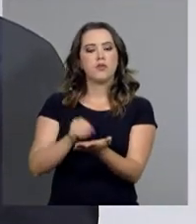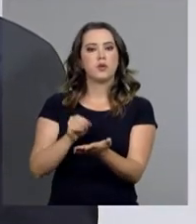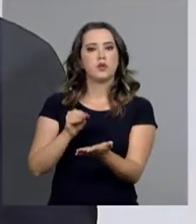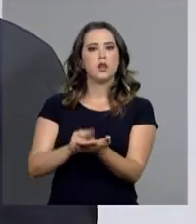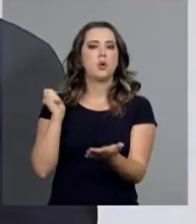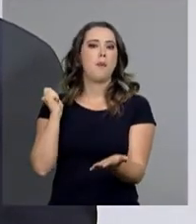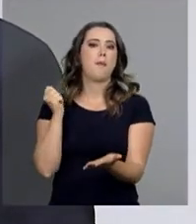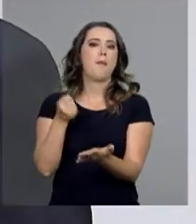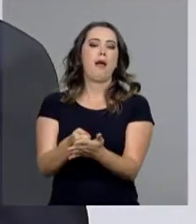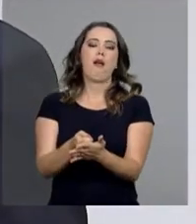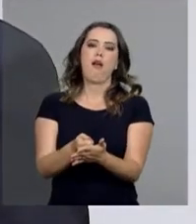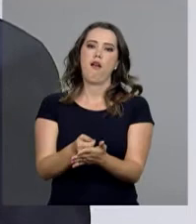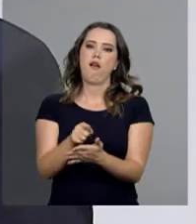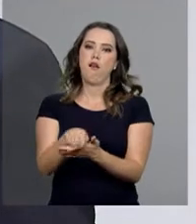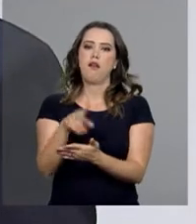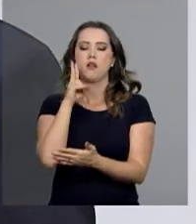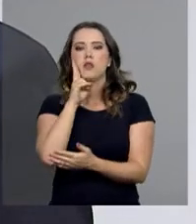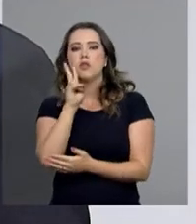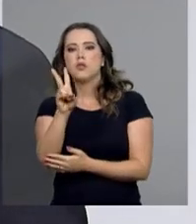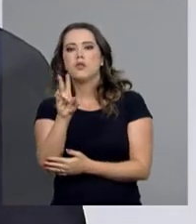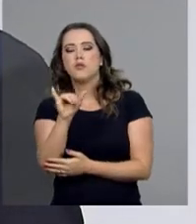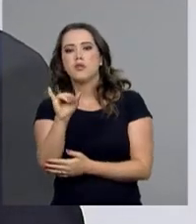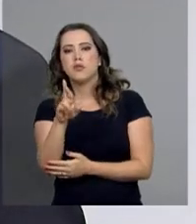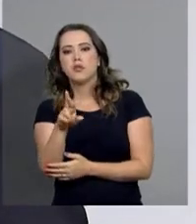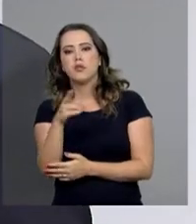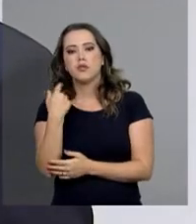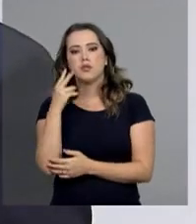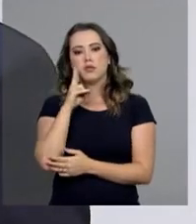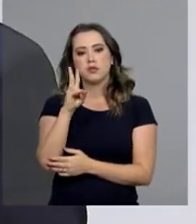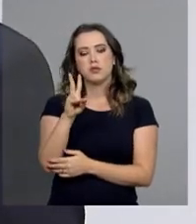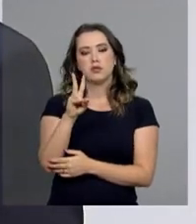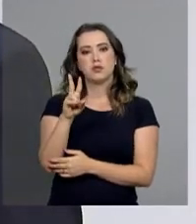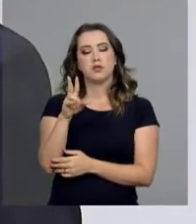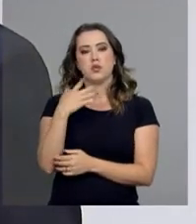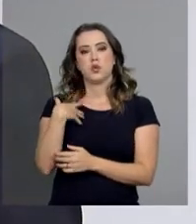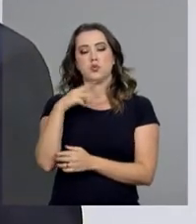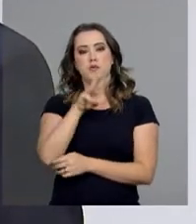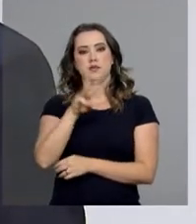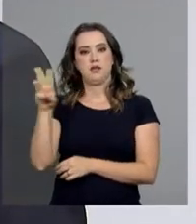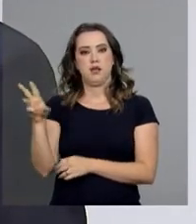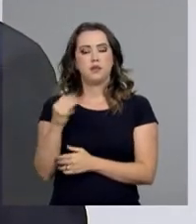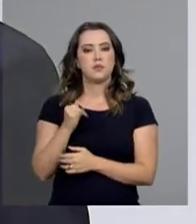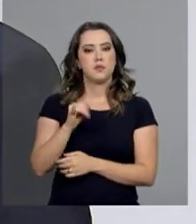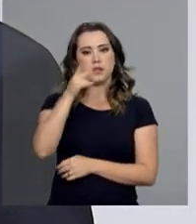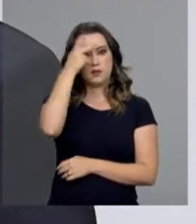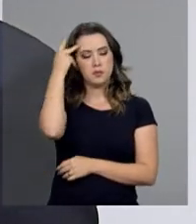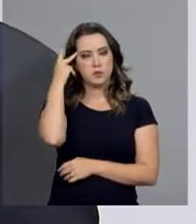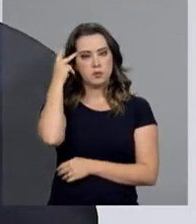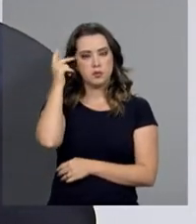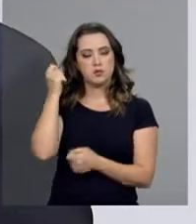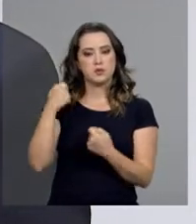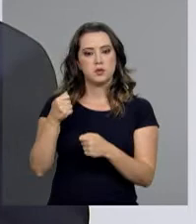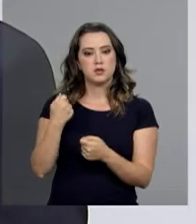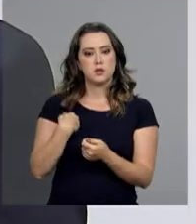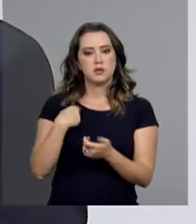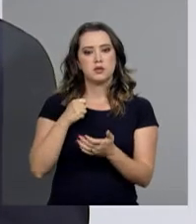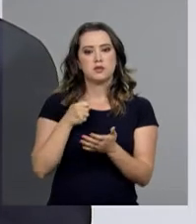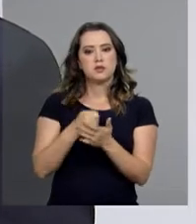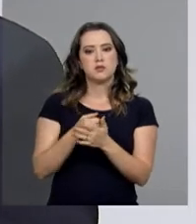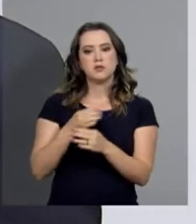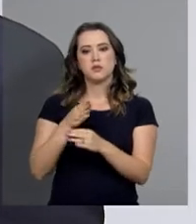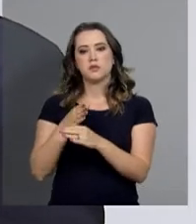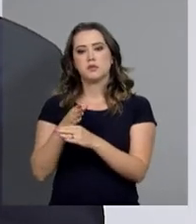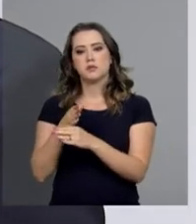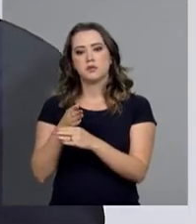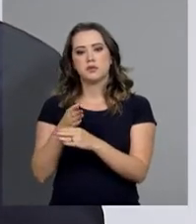eles não têm a tradição de consultar sua declaração no site da receita quando a pessoa tem entrega da declaração imposto a restituir mensalmente ela entra no site